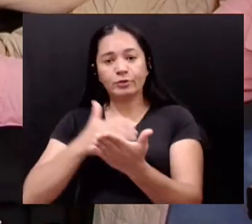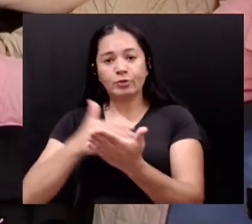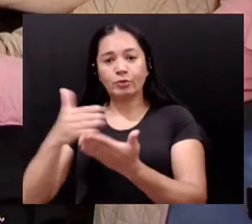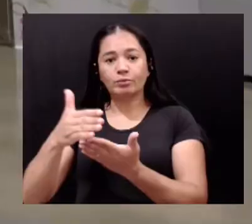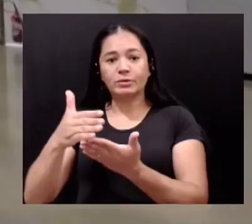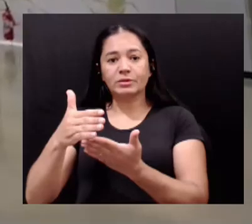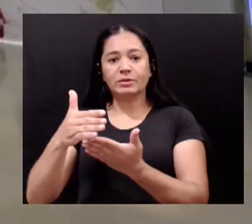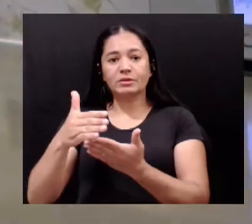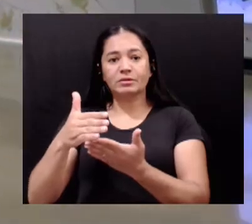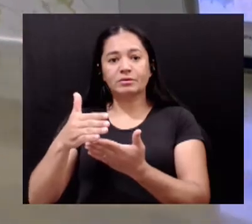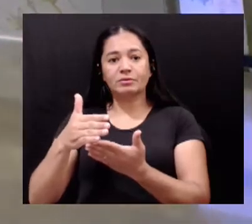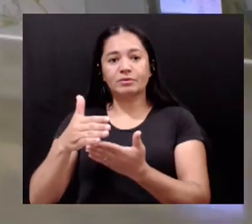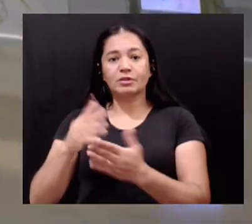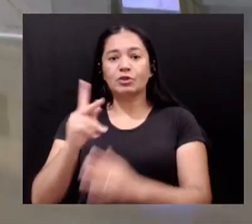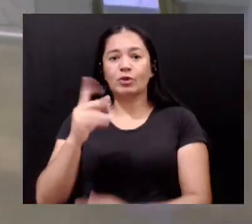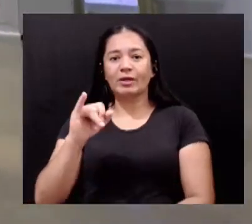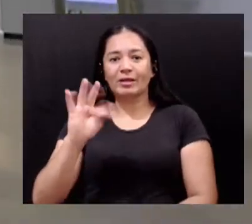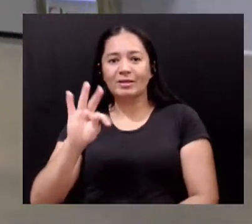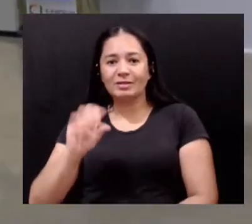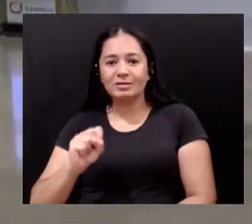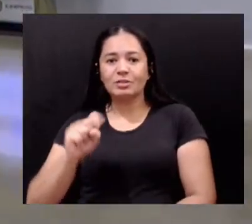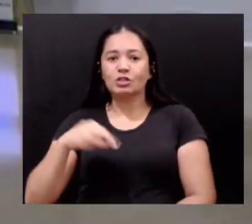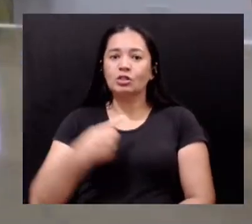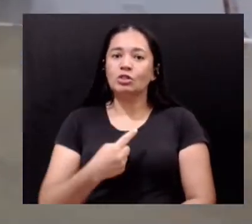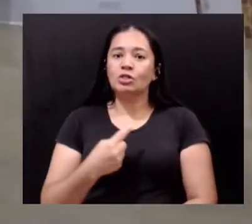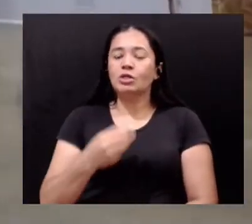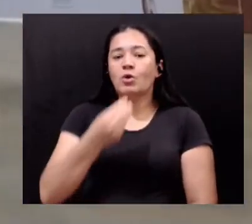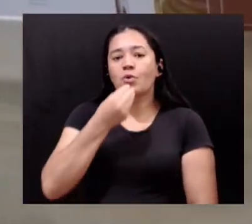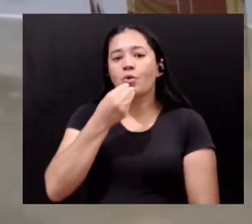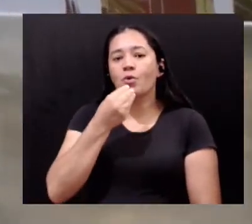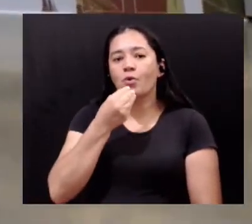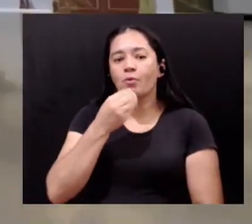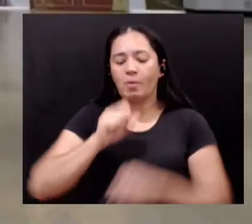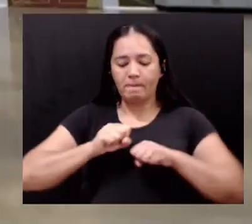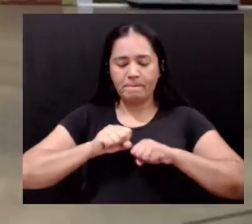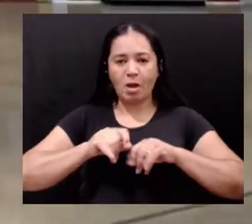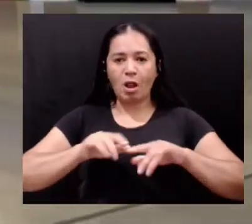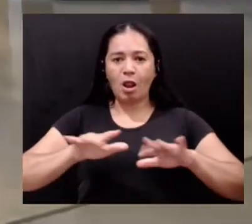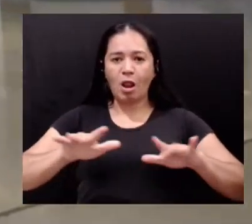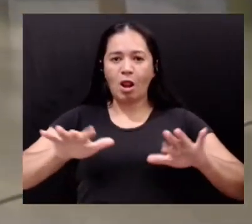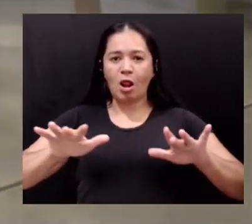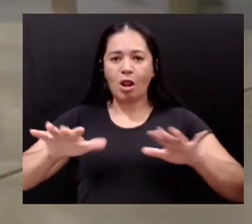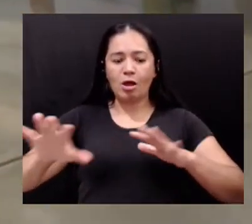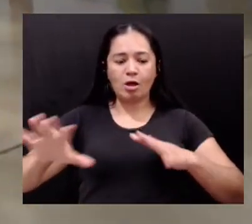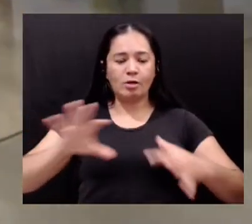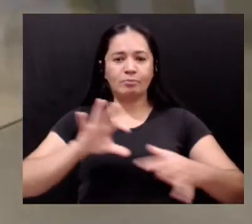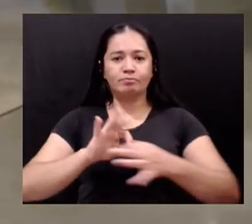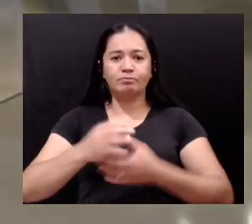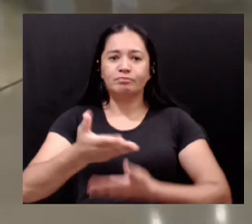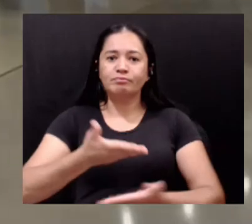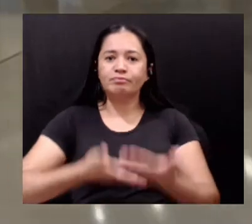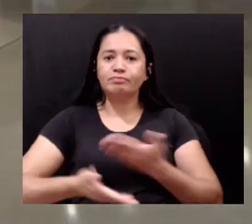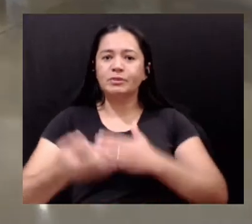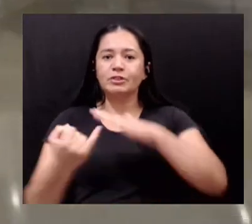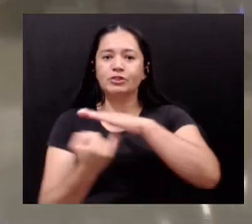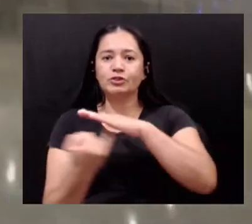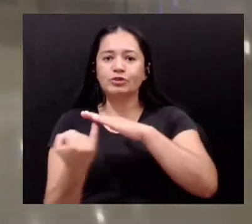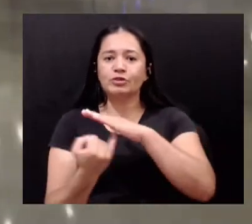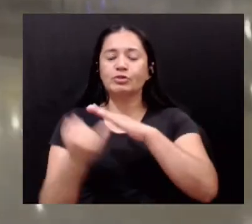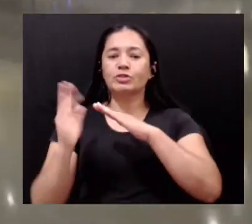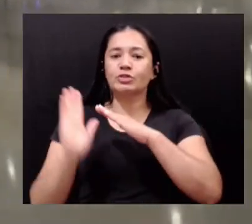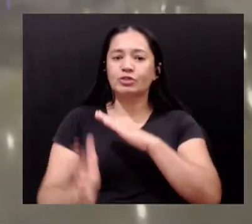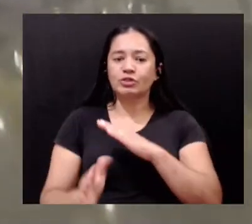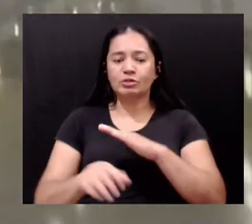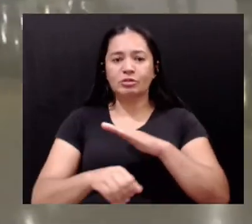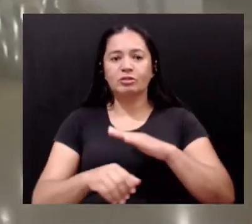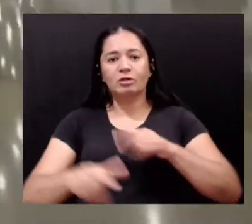né, onde nós teremos a oportunidade de uma expansão e integração das instituições que já fazem o trabalho científico